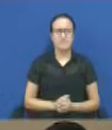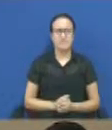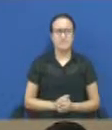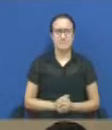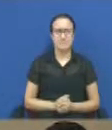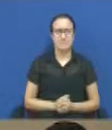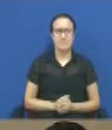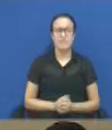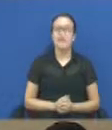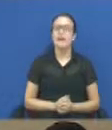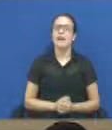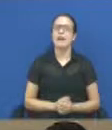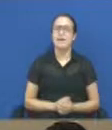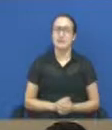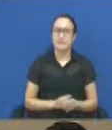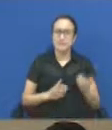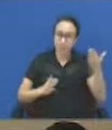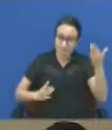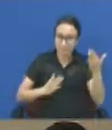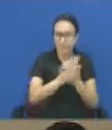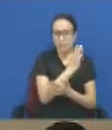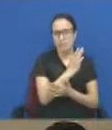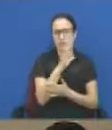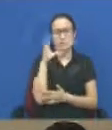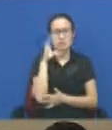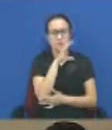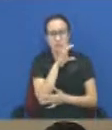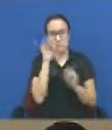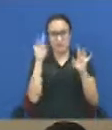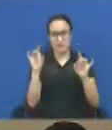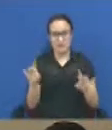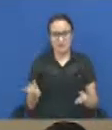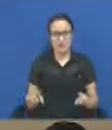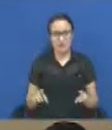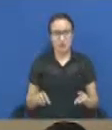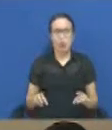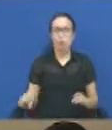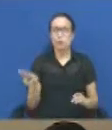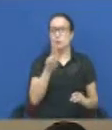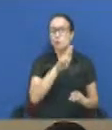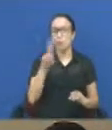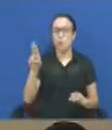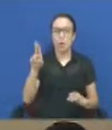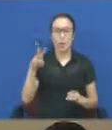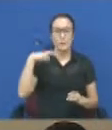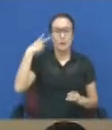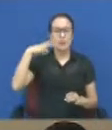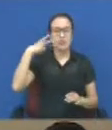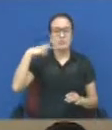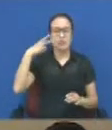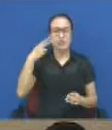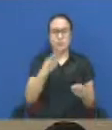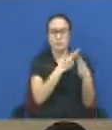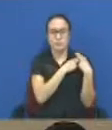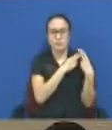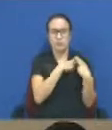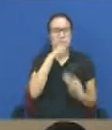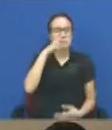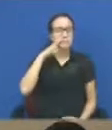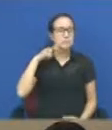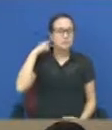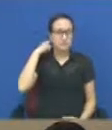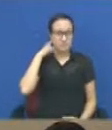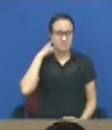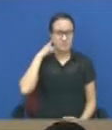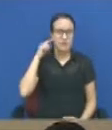Uma vez aprovado o regime de urgência especial, a presidência nomeia como relator especial o vereador Newton Santos e pede